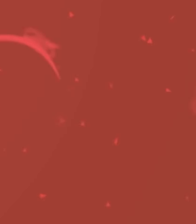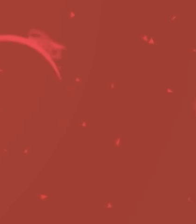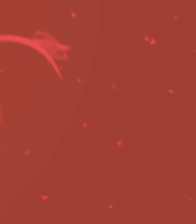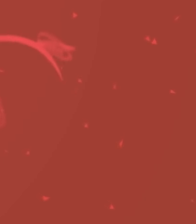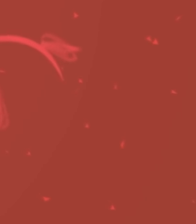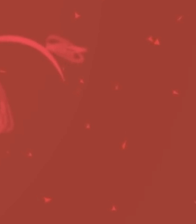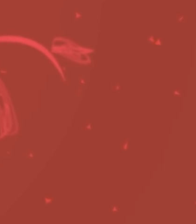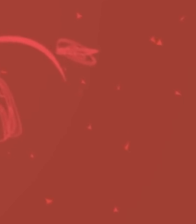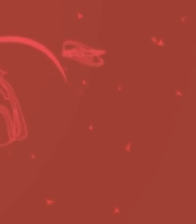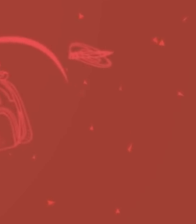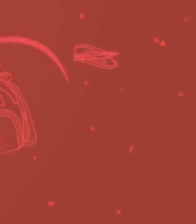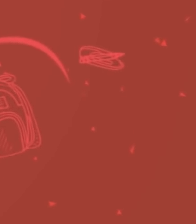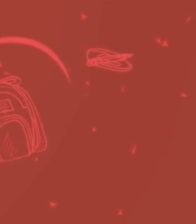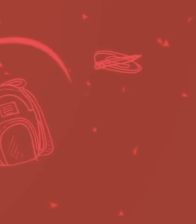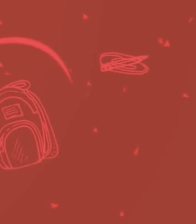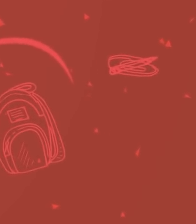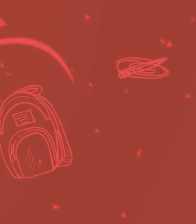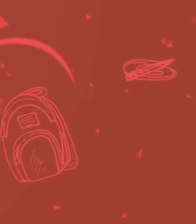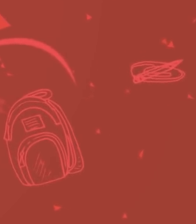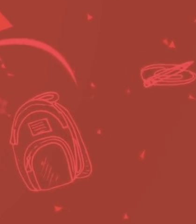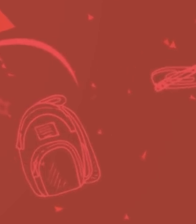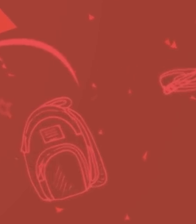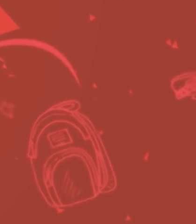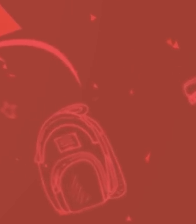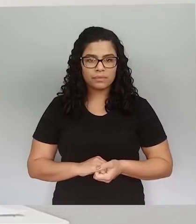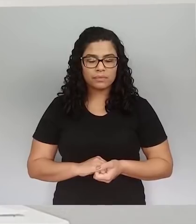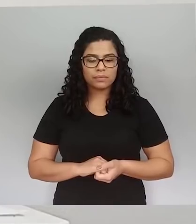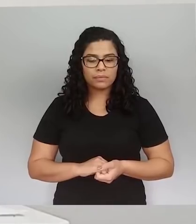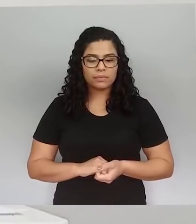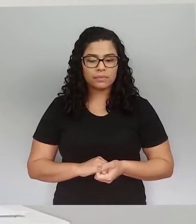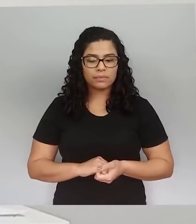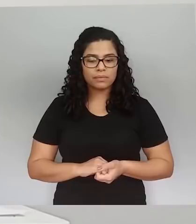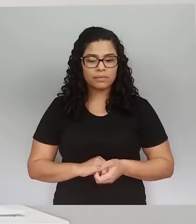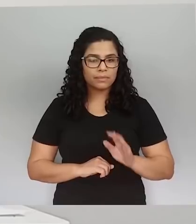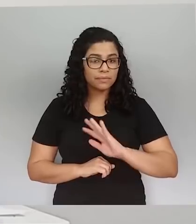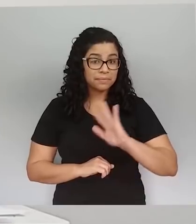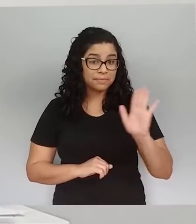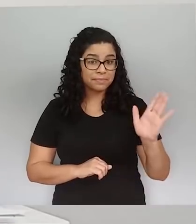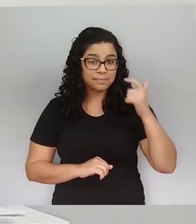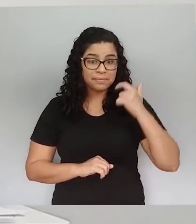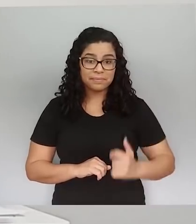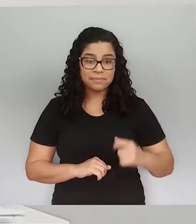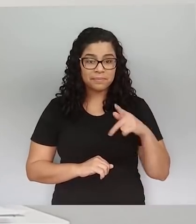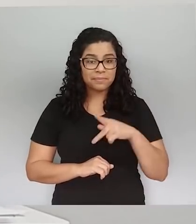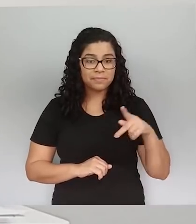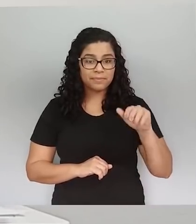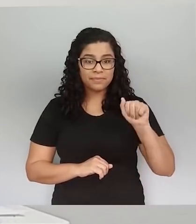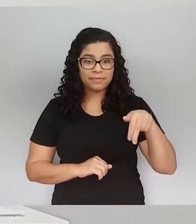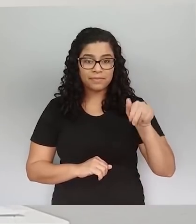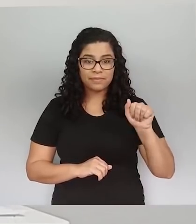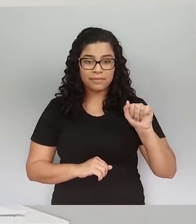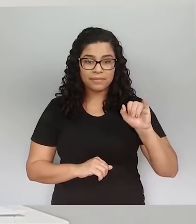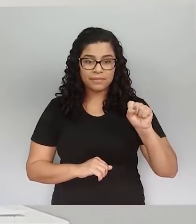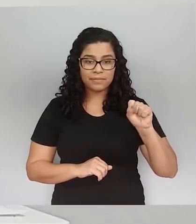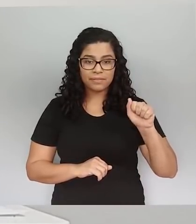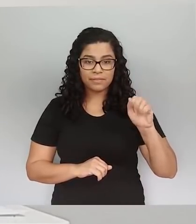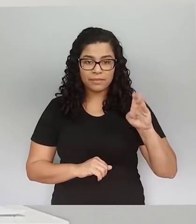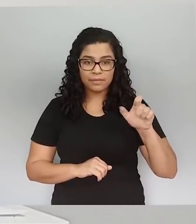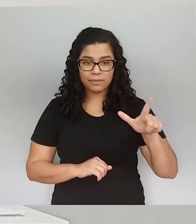tempo todo. Bom, pessoal, por hoje é só. Amanhã eu tô de volta. Tchau, tchau!